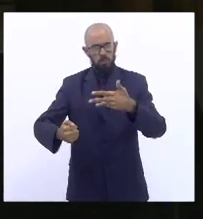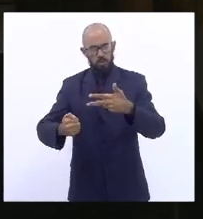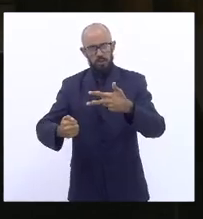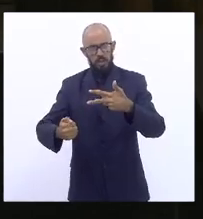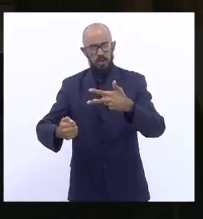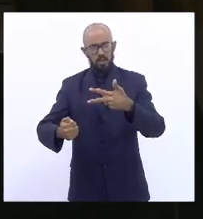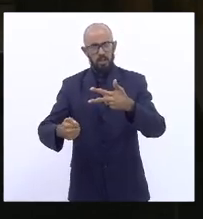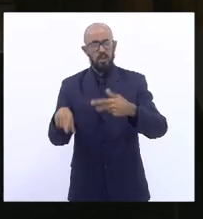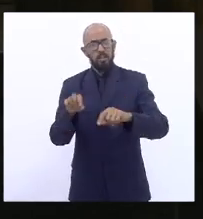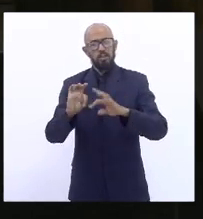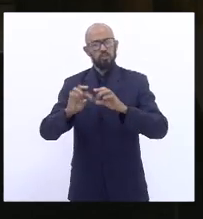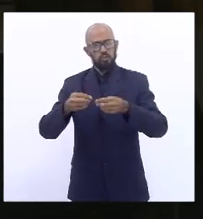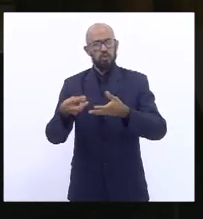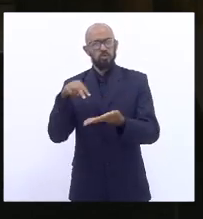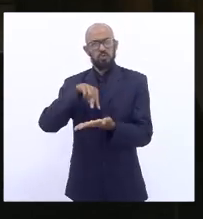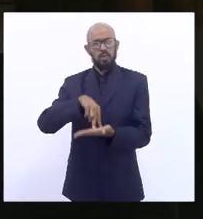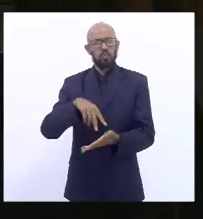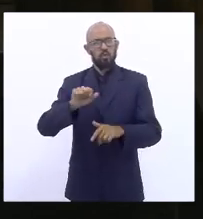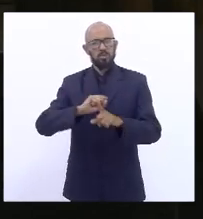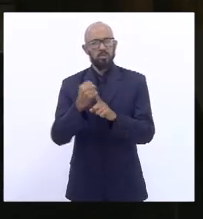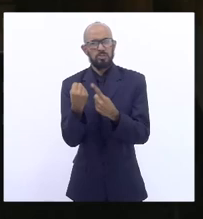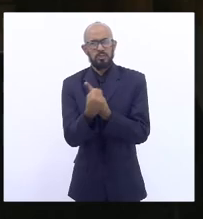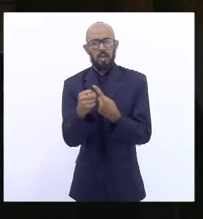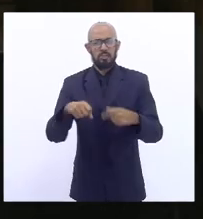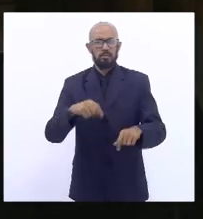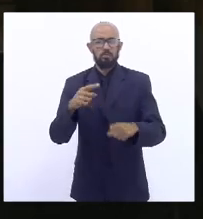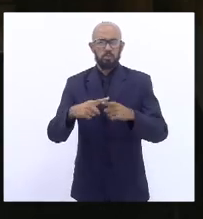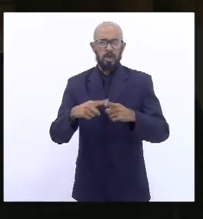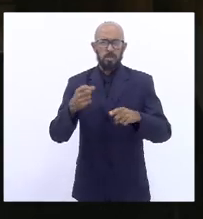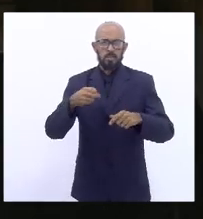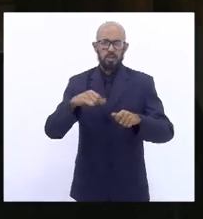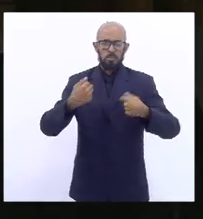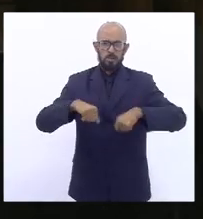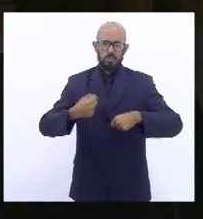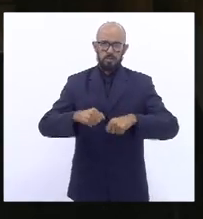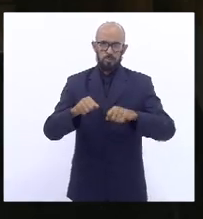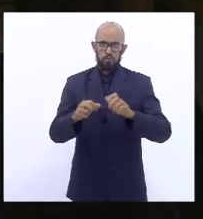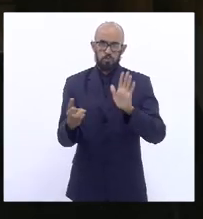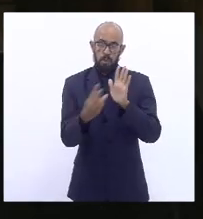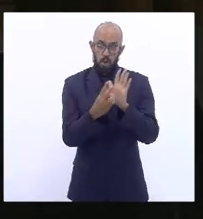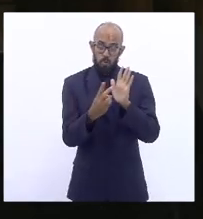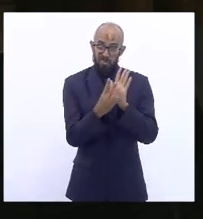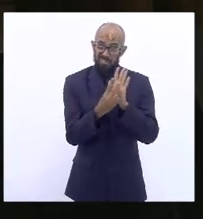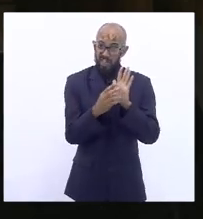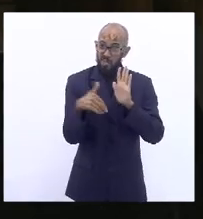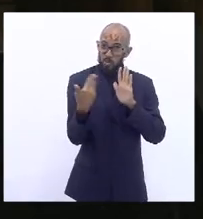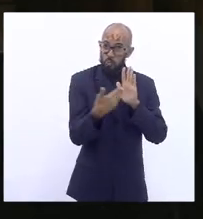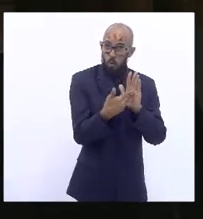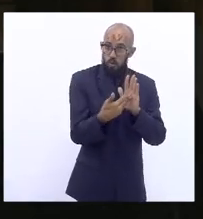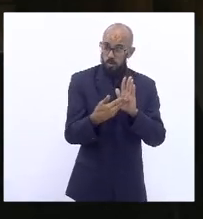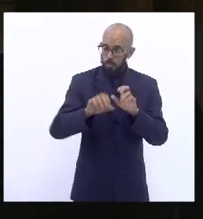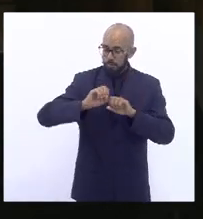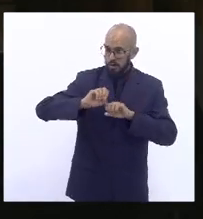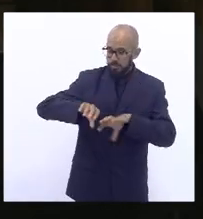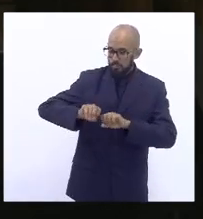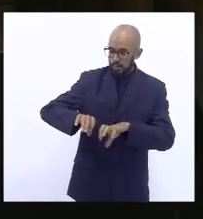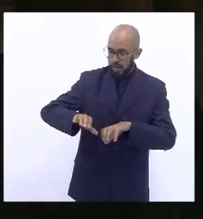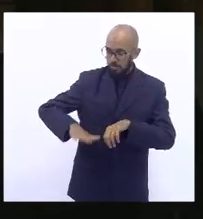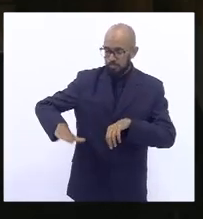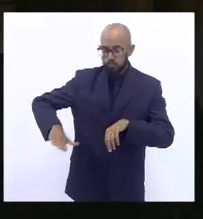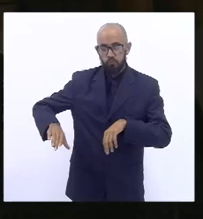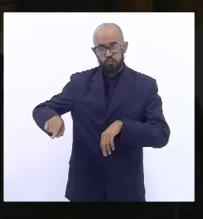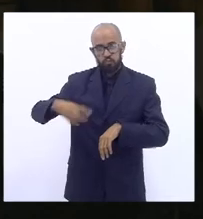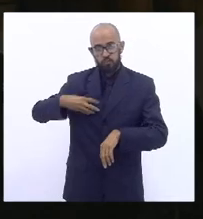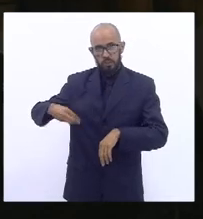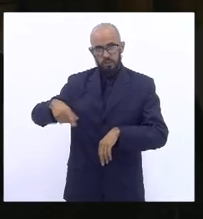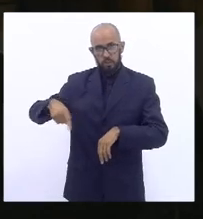de todos os atores da sociedade, porque se é preciso uma aldeia inteira para educar uma criança, então a gente pode dizer que é preciso